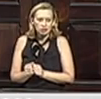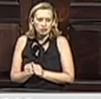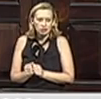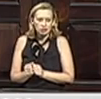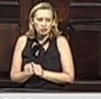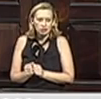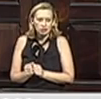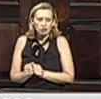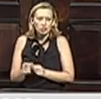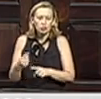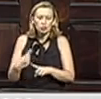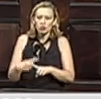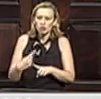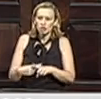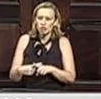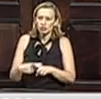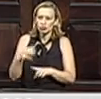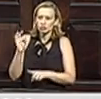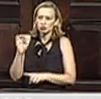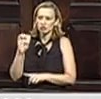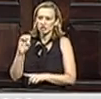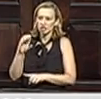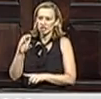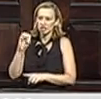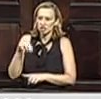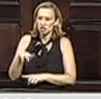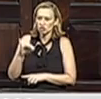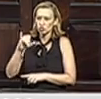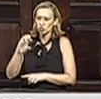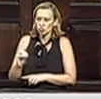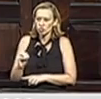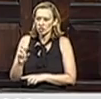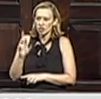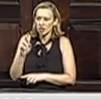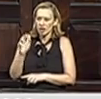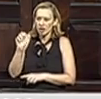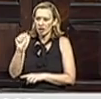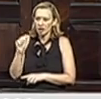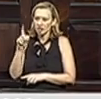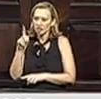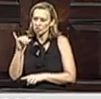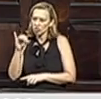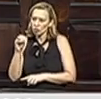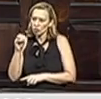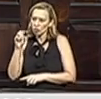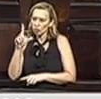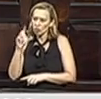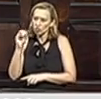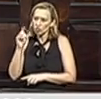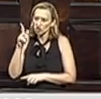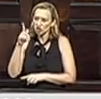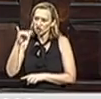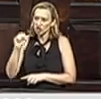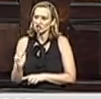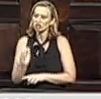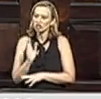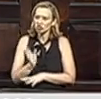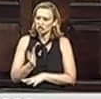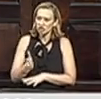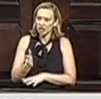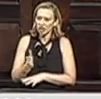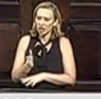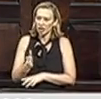em radiologia, ou os técnicos de um modo geral, já estão na faixa 5. E os técnicos em radiologia